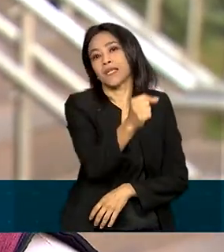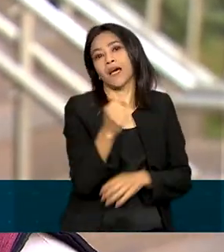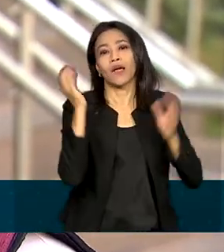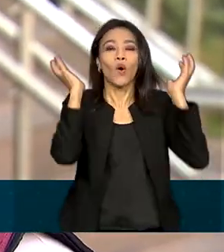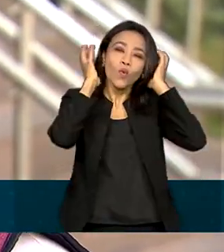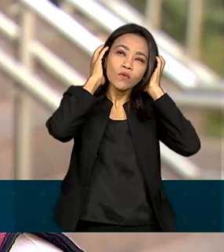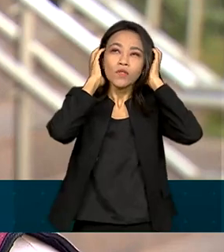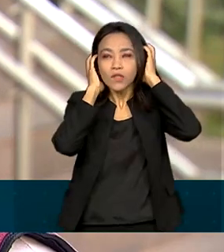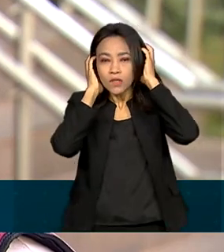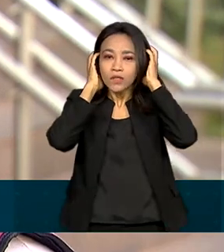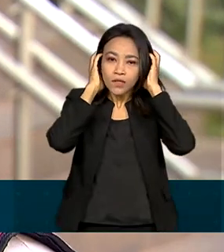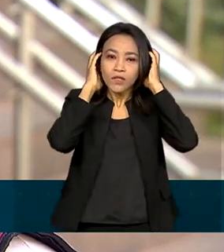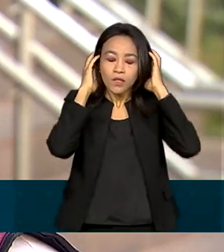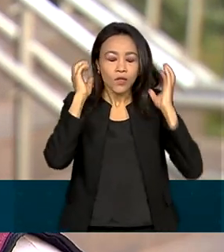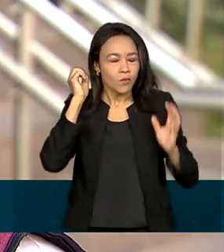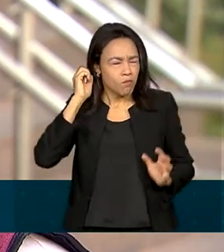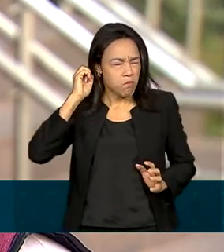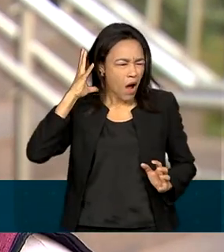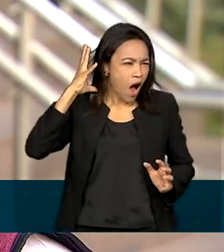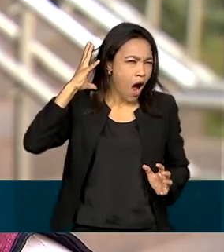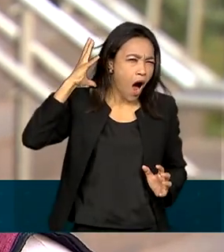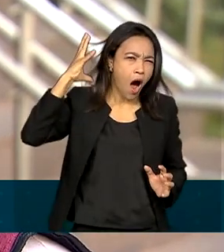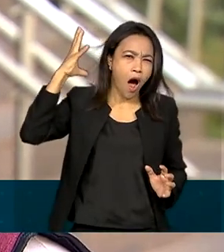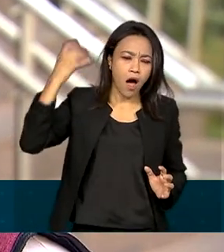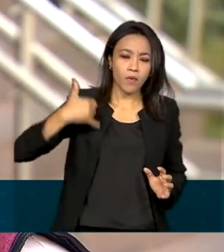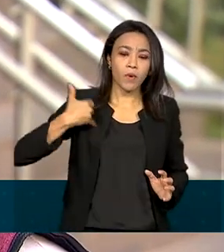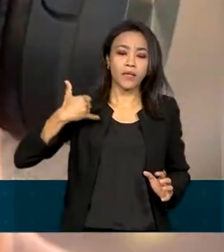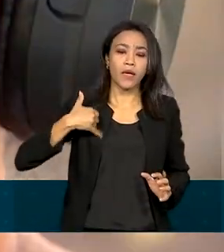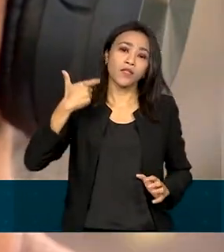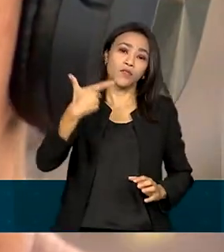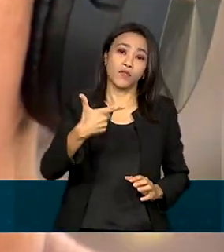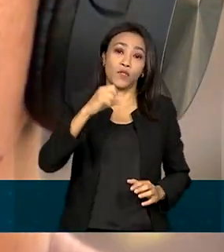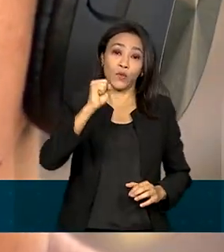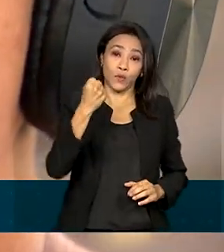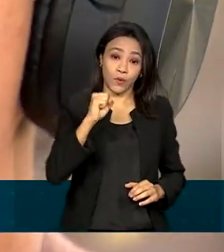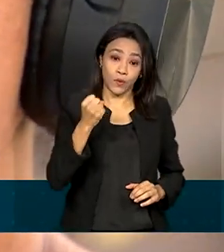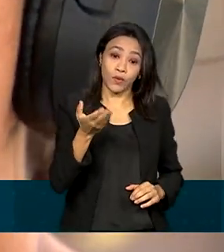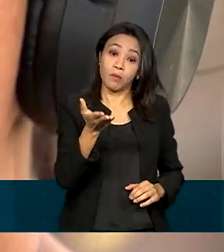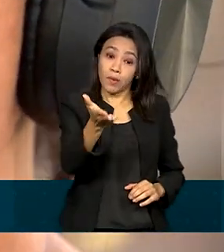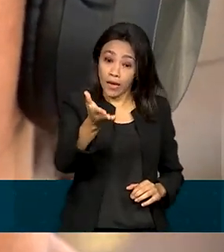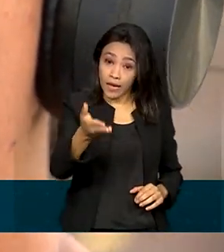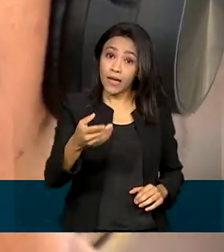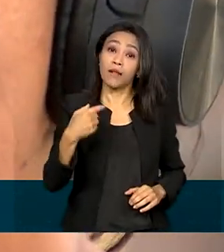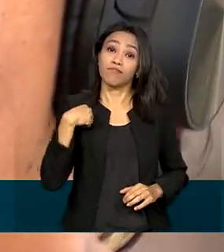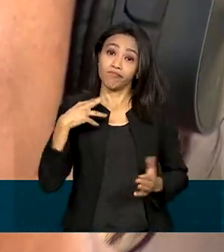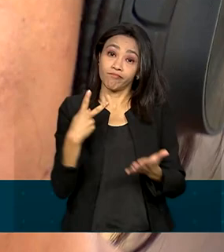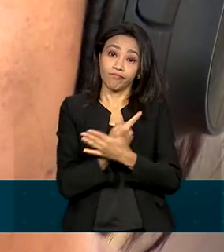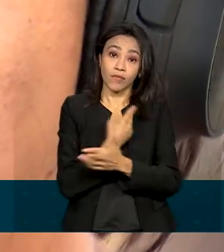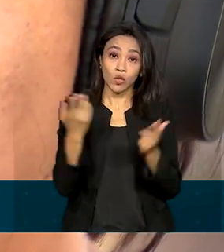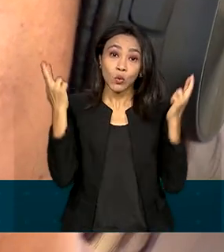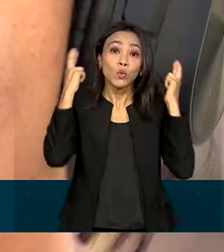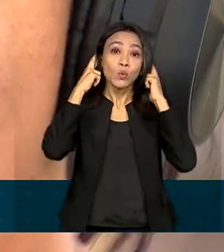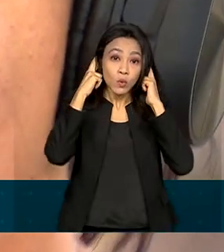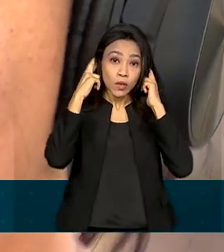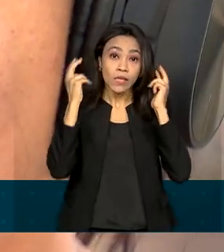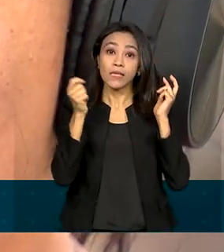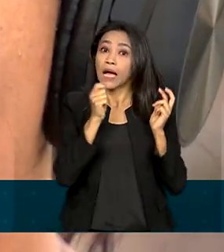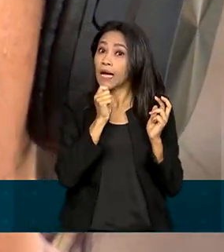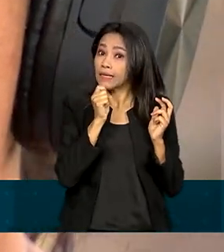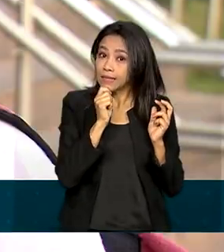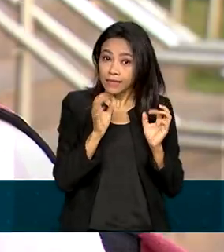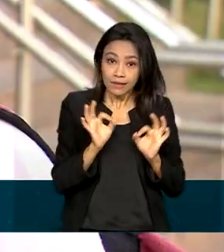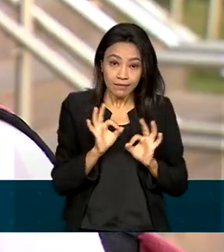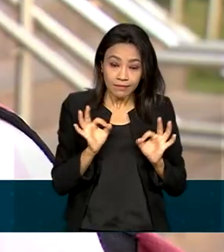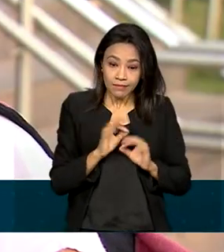ouvindo música no último volume. Aos 28 anos, o risco de surdez ainda não entrou na sua